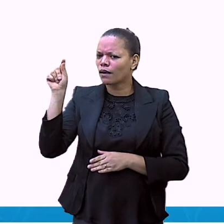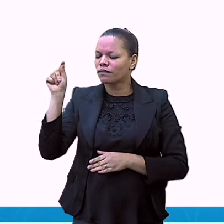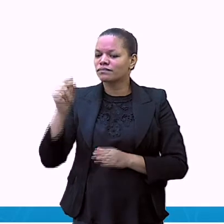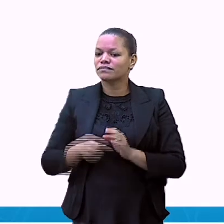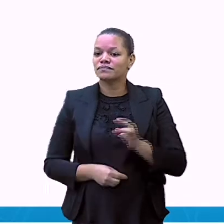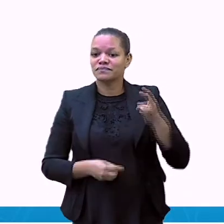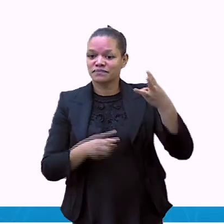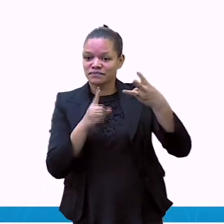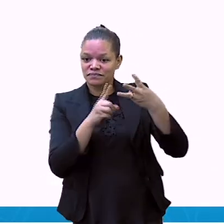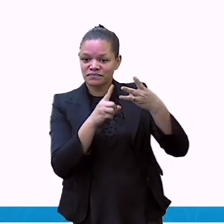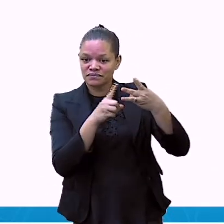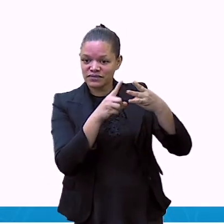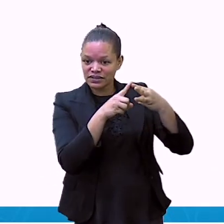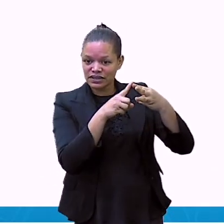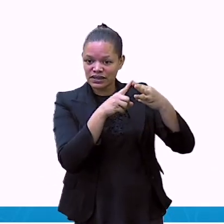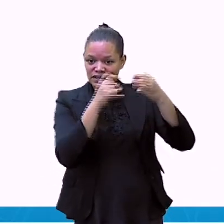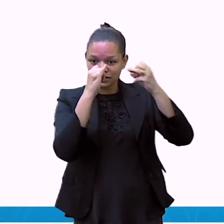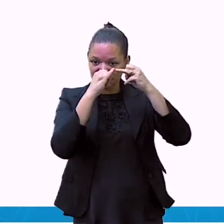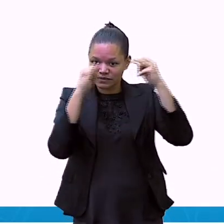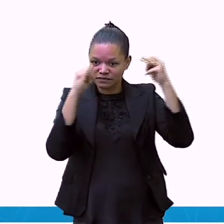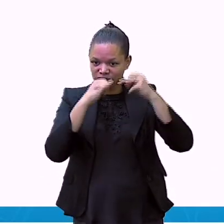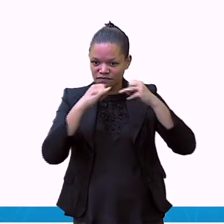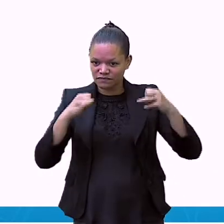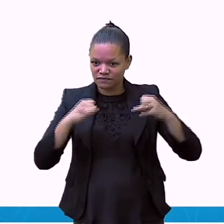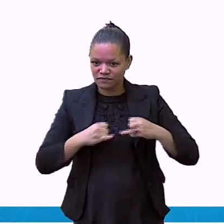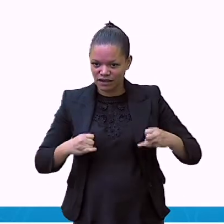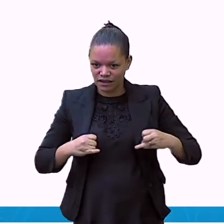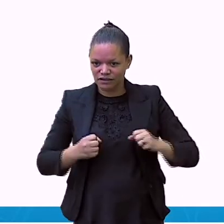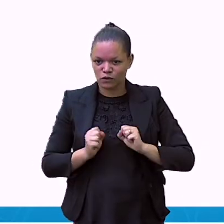ler agora a segunda estrofe.